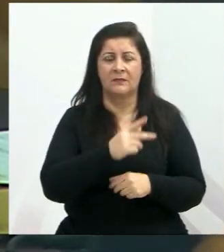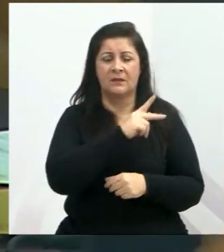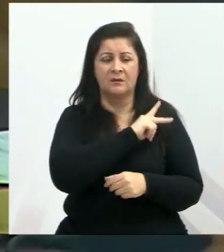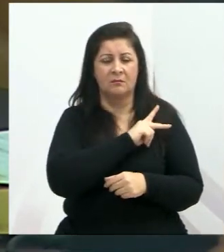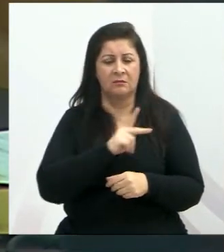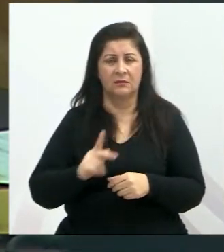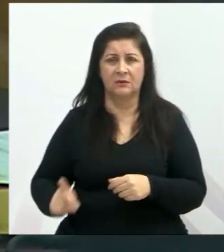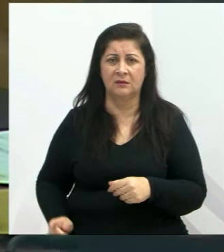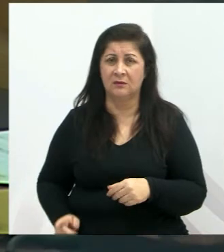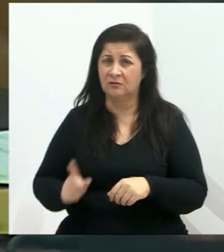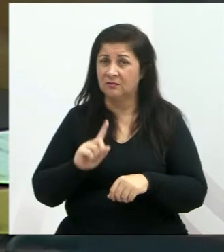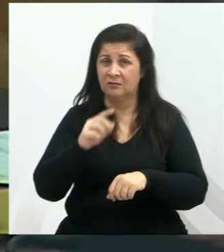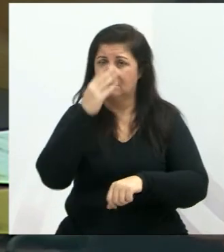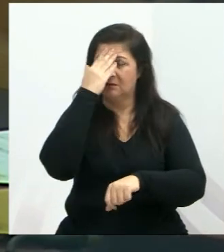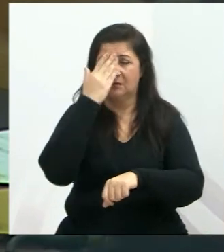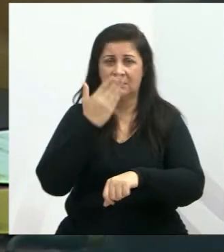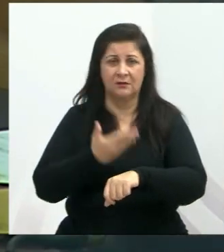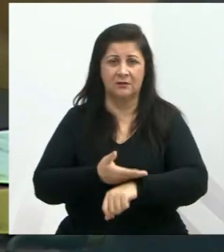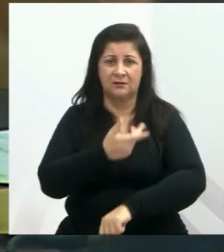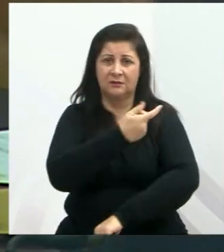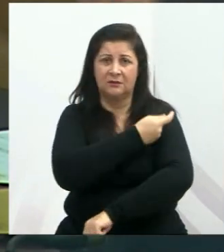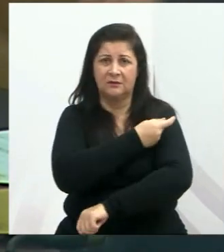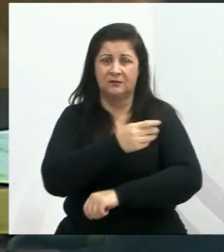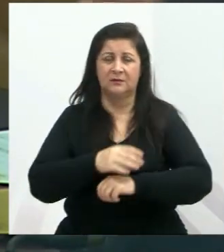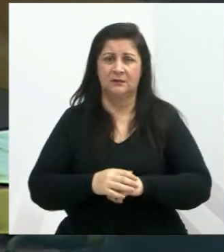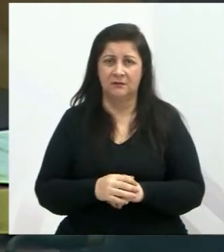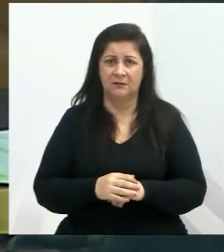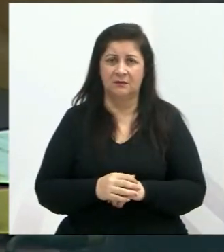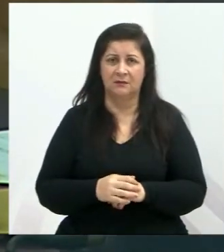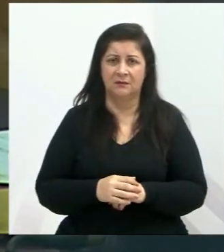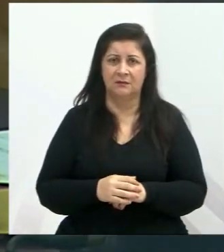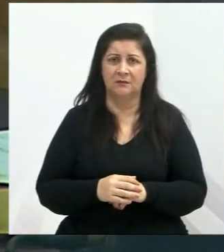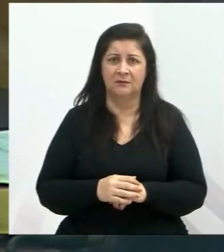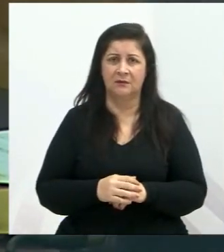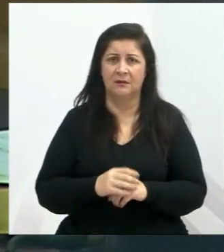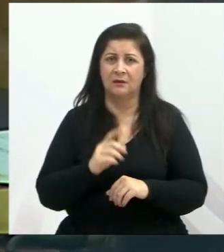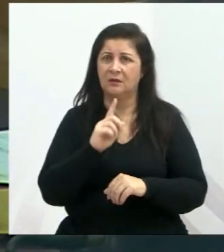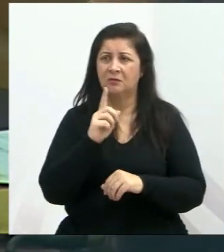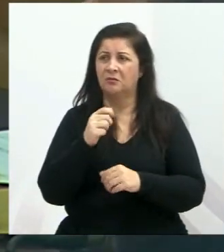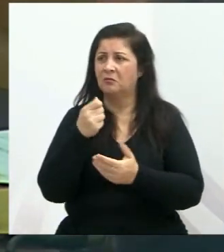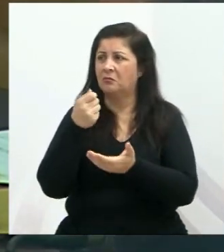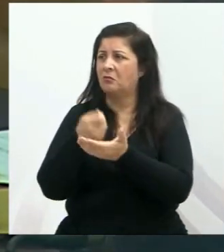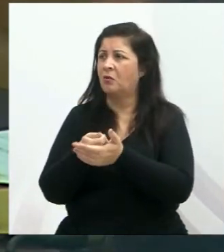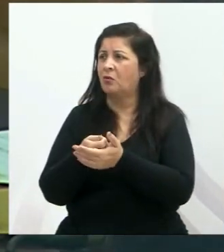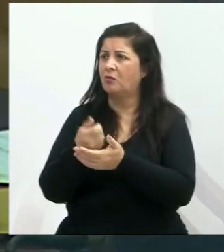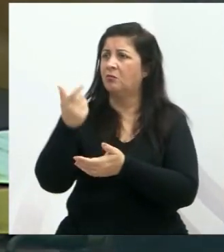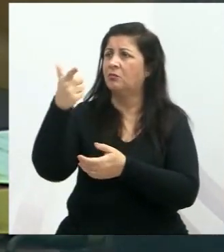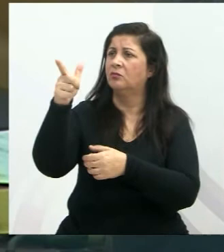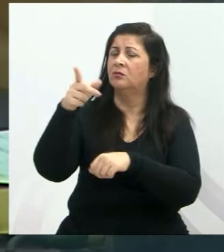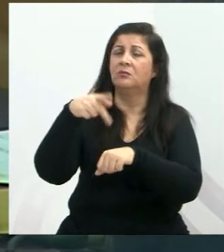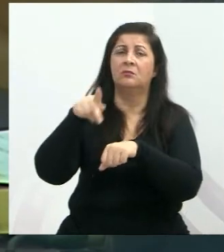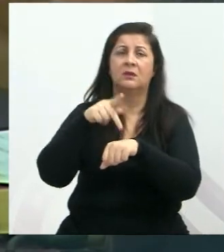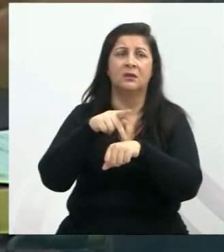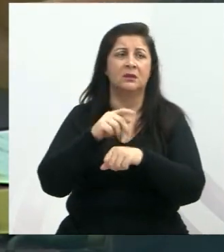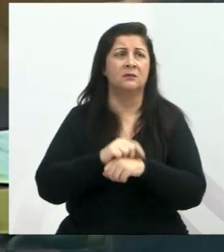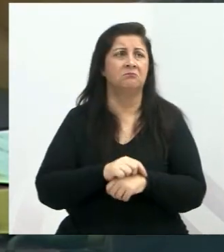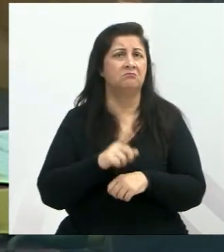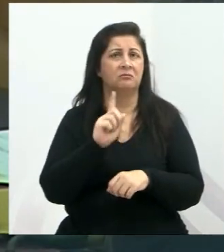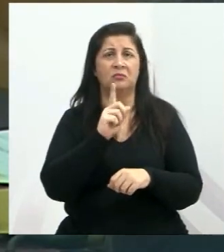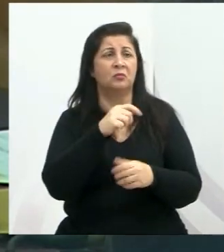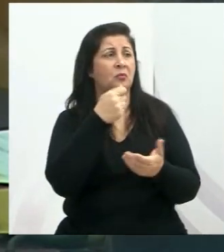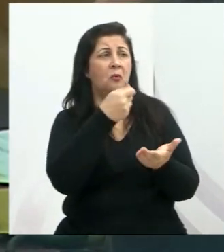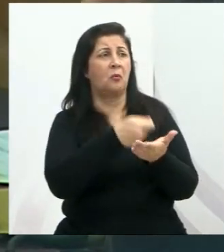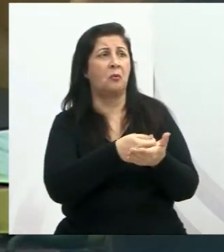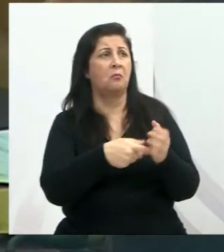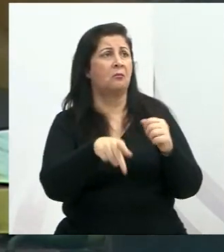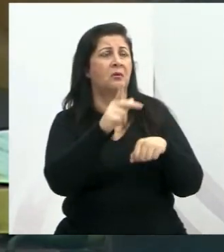não acreditou na vacina. Várias reportagens dele dizendo que não comprava vacina de tal país, não comprava vacina da China, que não